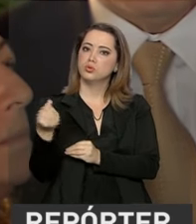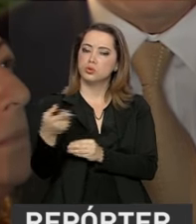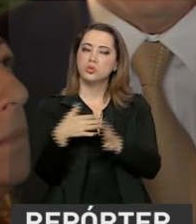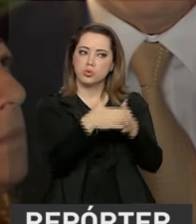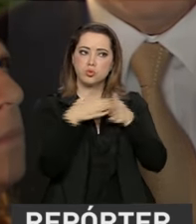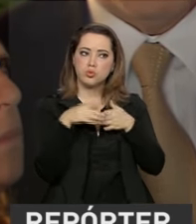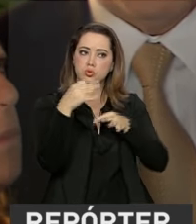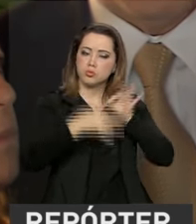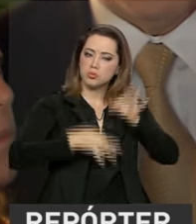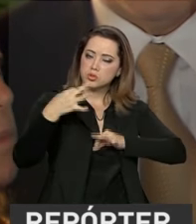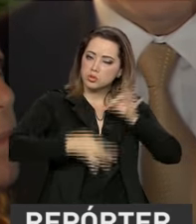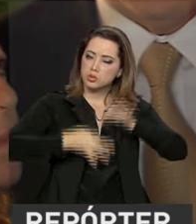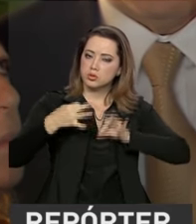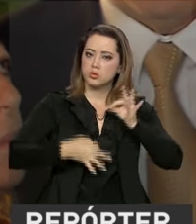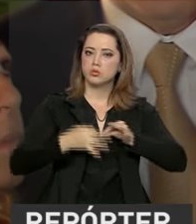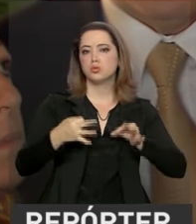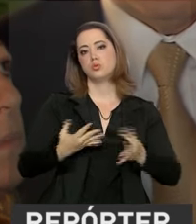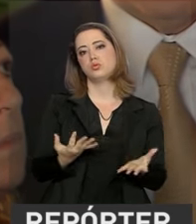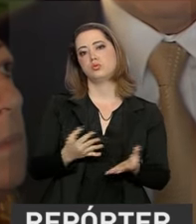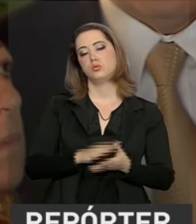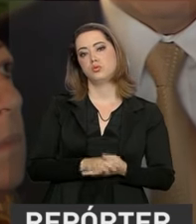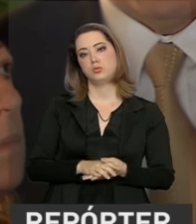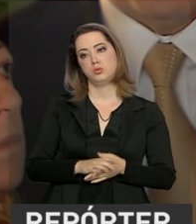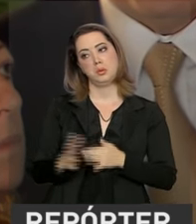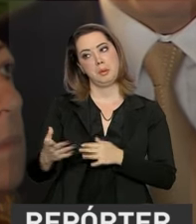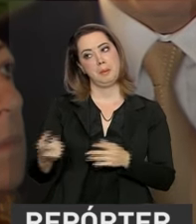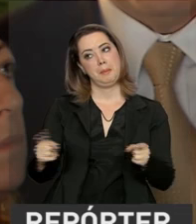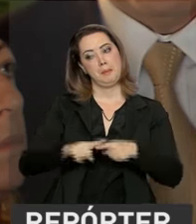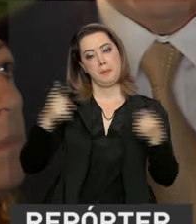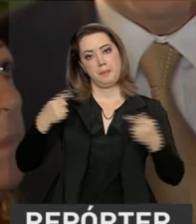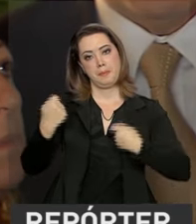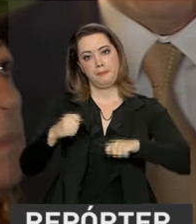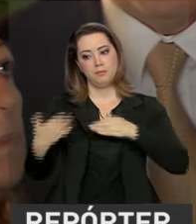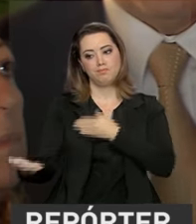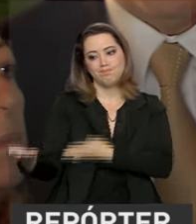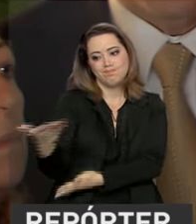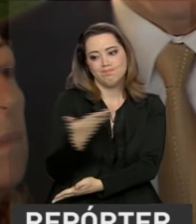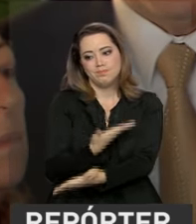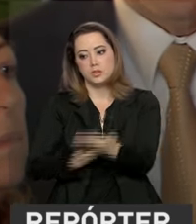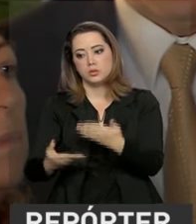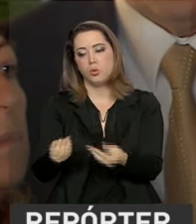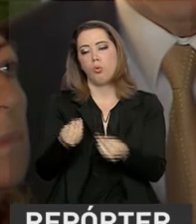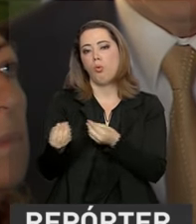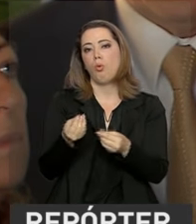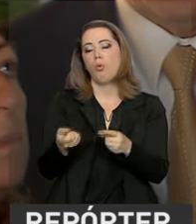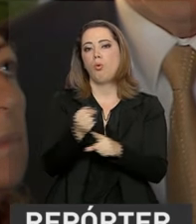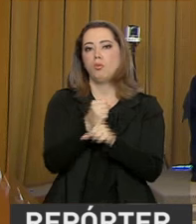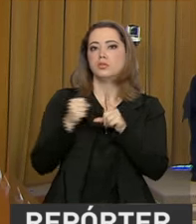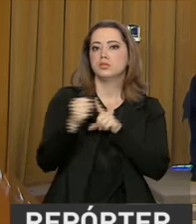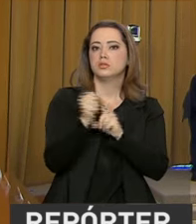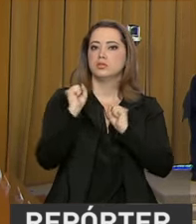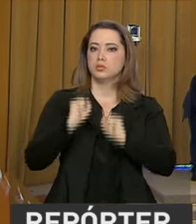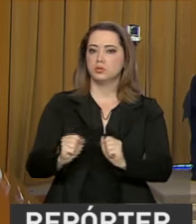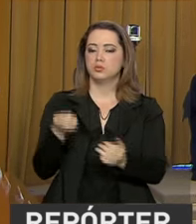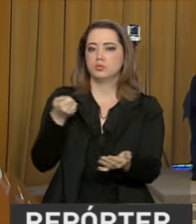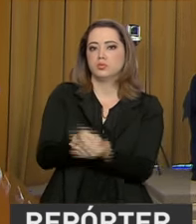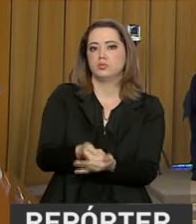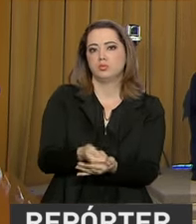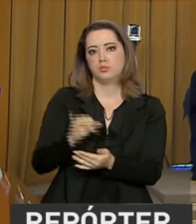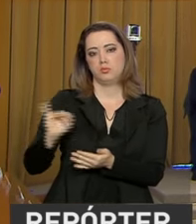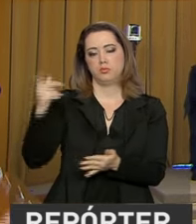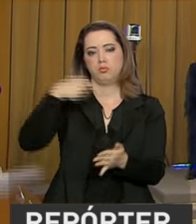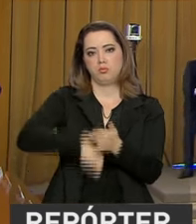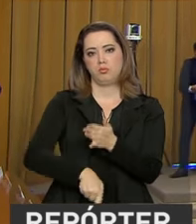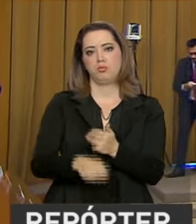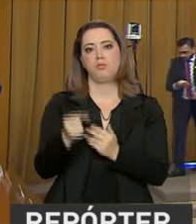a o seu direito de atenção à saúde com a capacidade da sociedade de pagar impostos? O ministro reiterou que